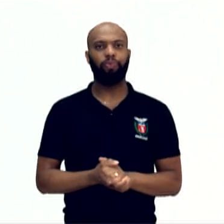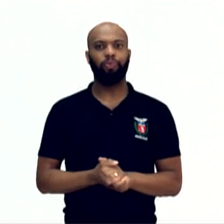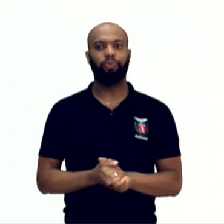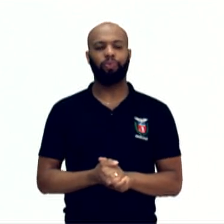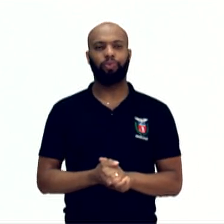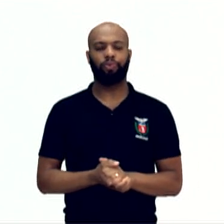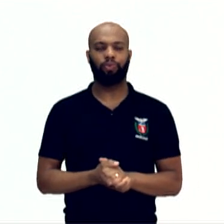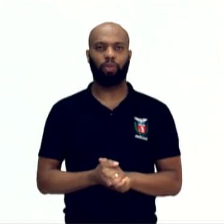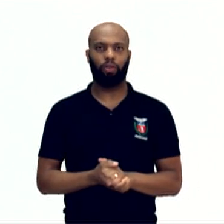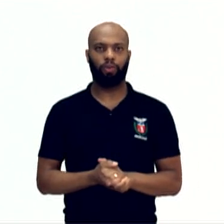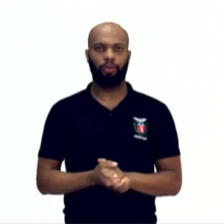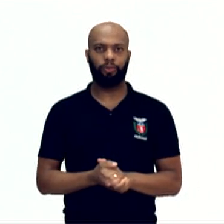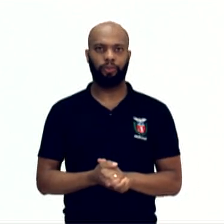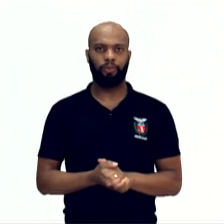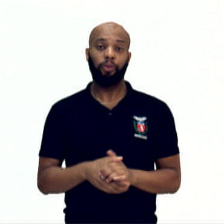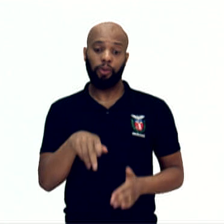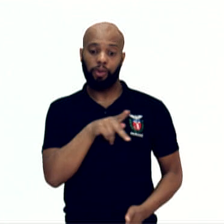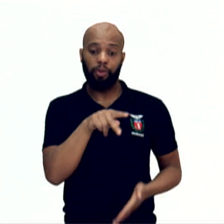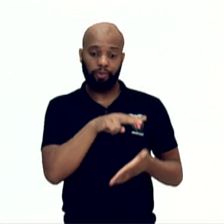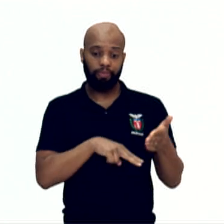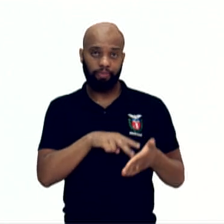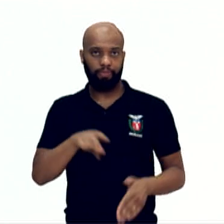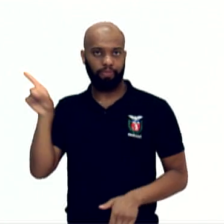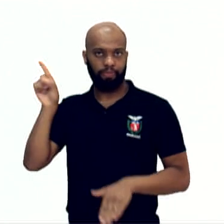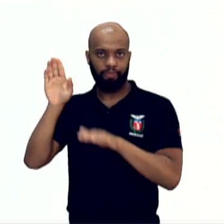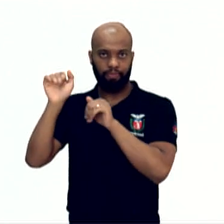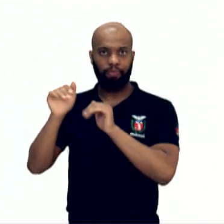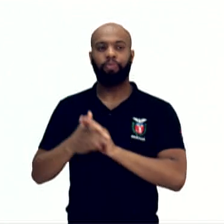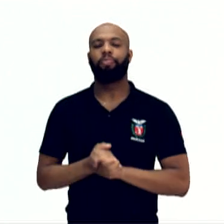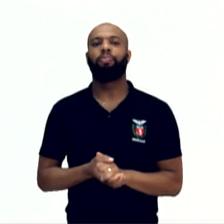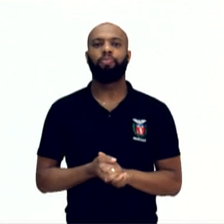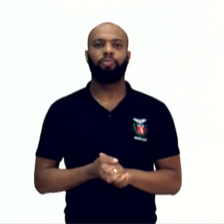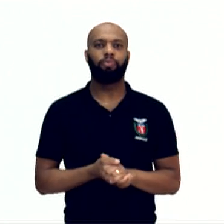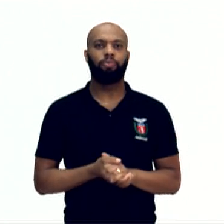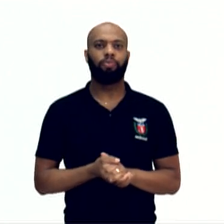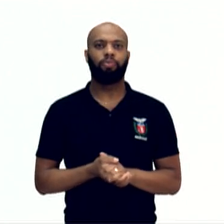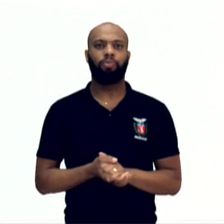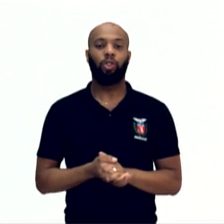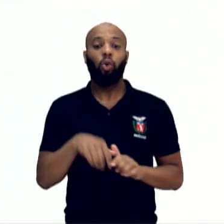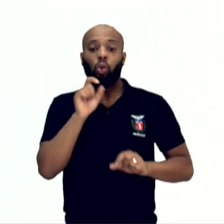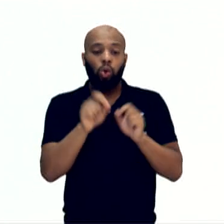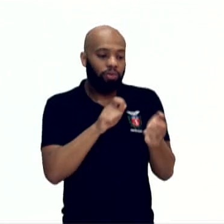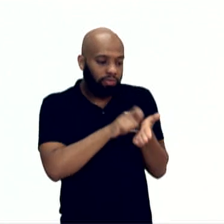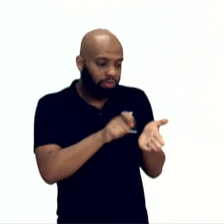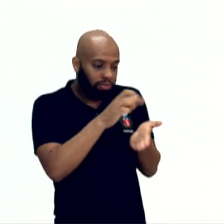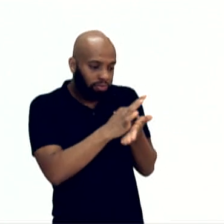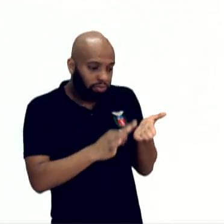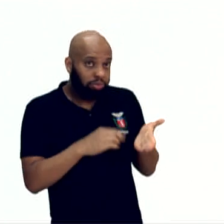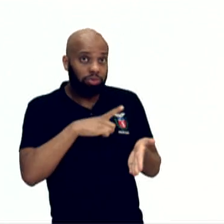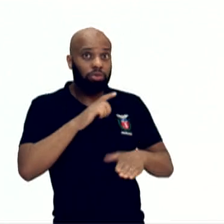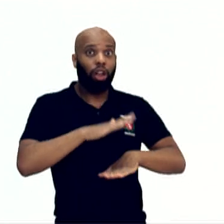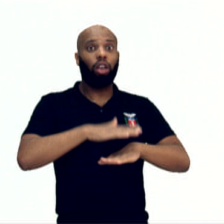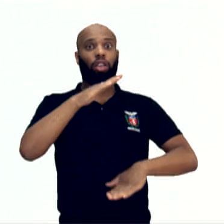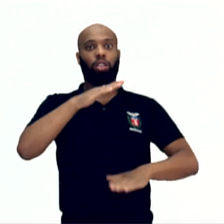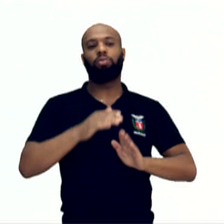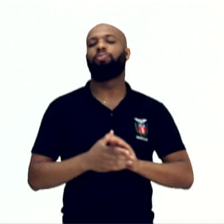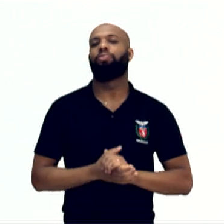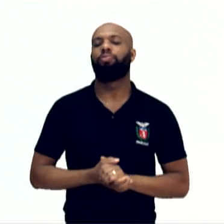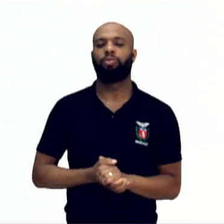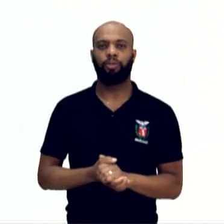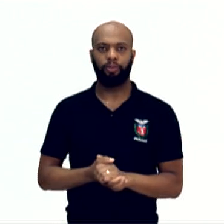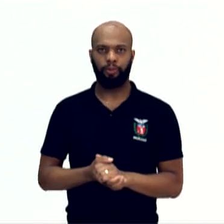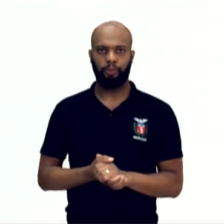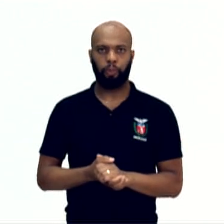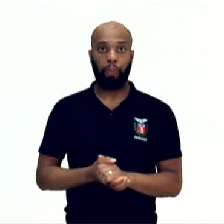cada uno de los escritos de maior extensão, aquela produção escrita no maior extensão, que se insertam em los